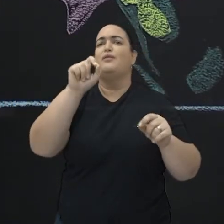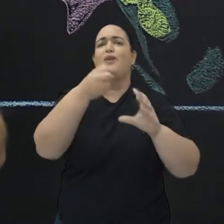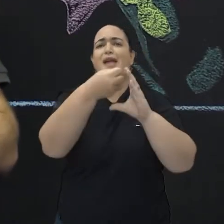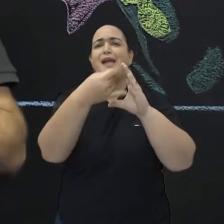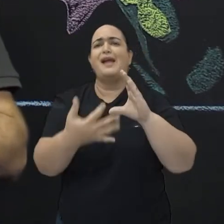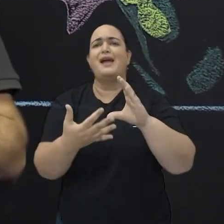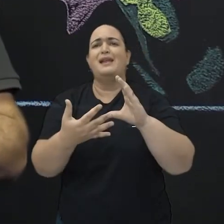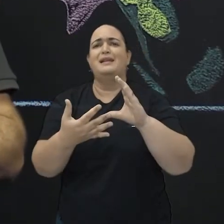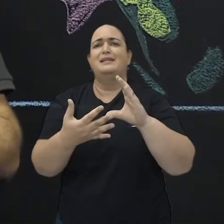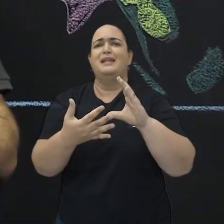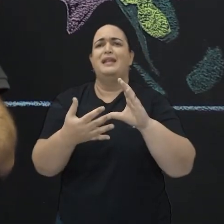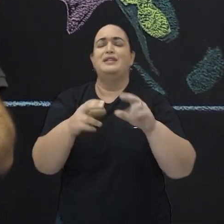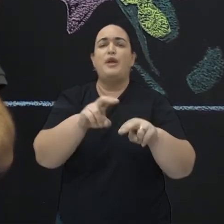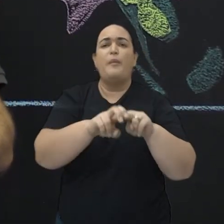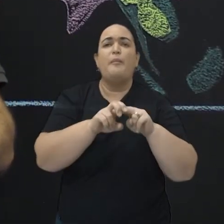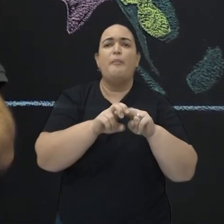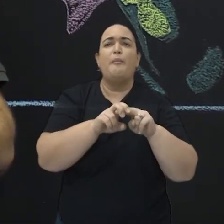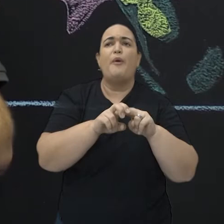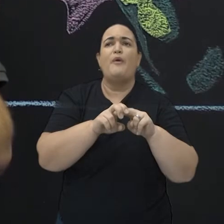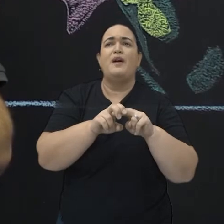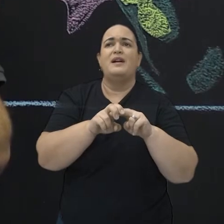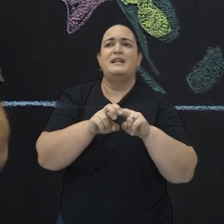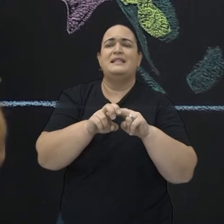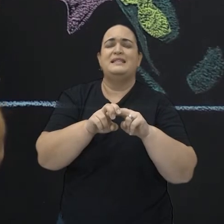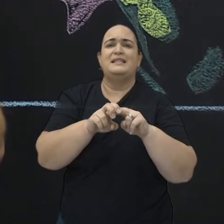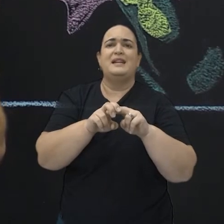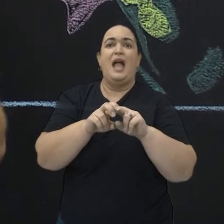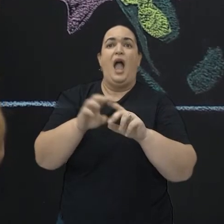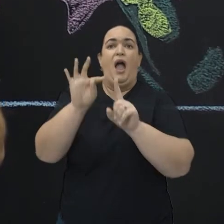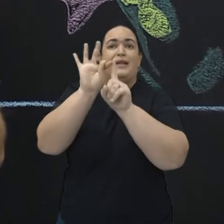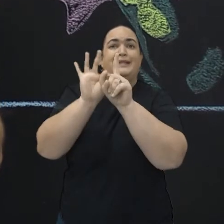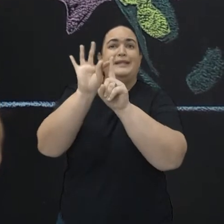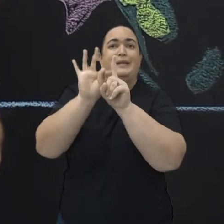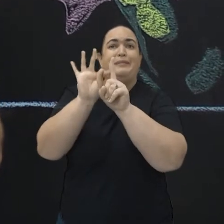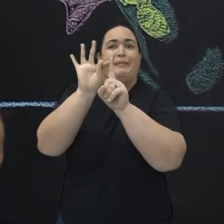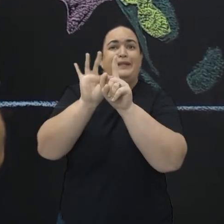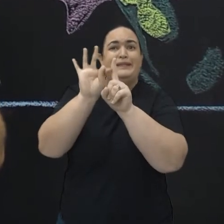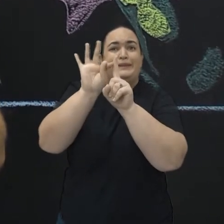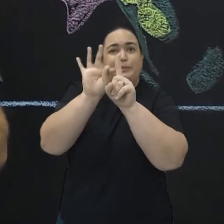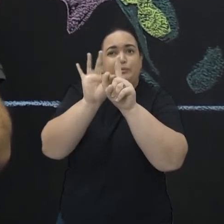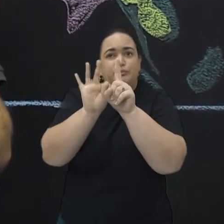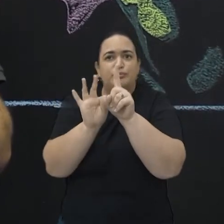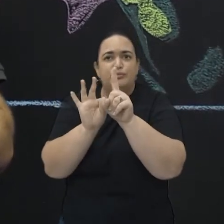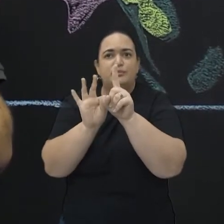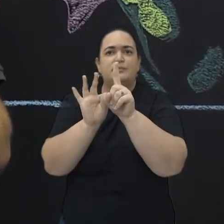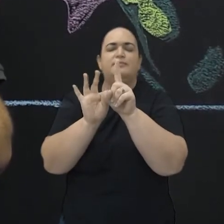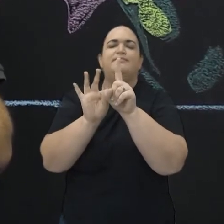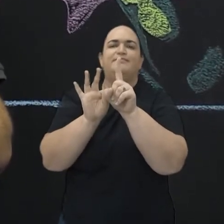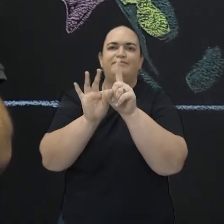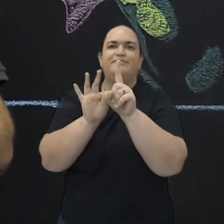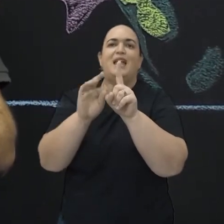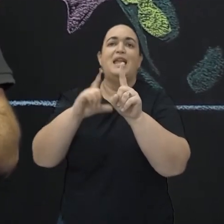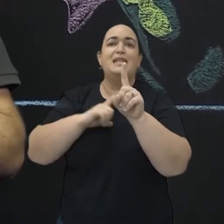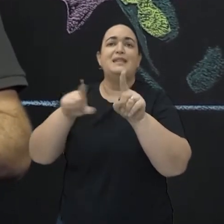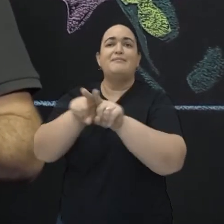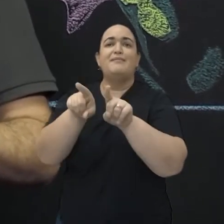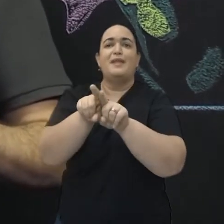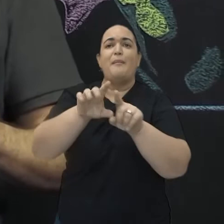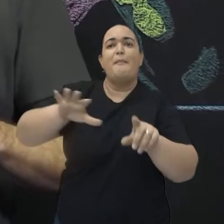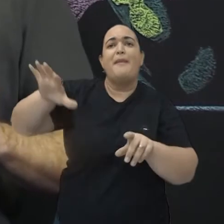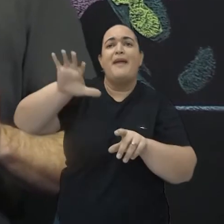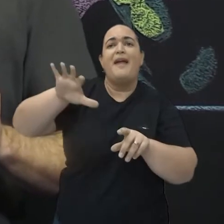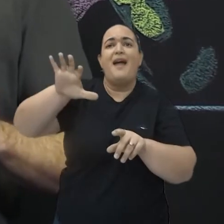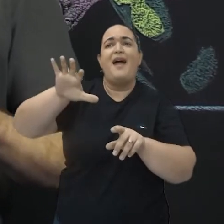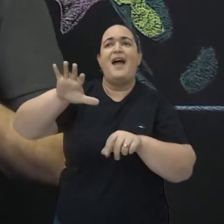principalmente pela baixa amplitude térmica e, consequentemente, também vai ter áreas de temperaturas